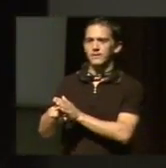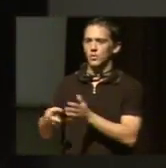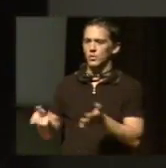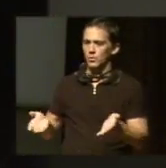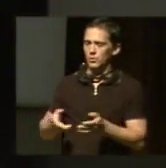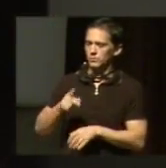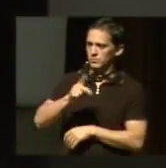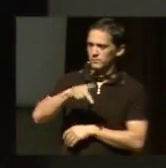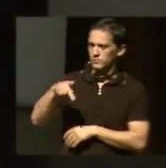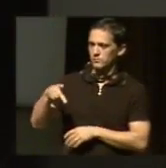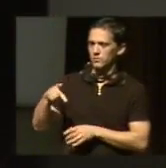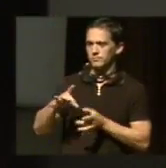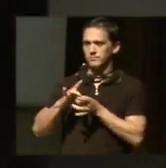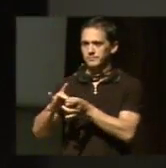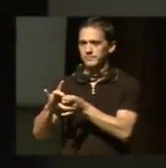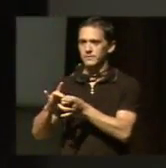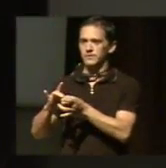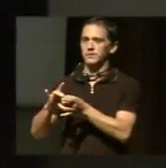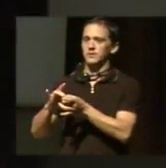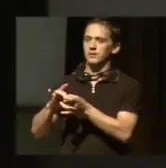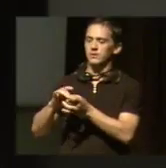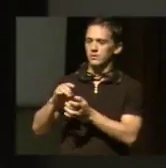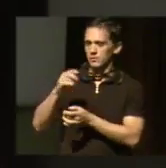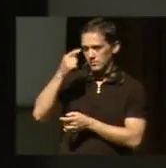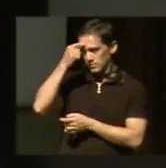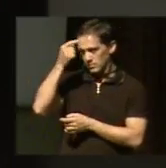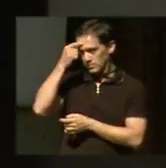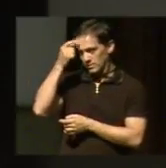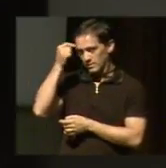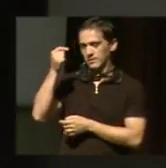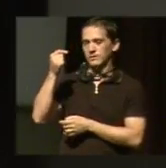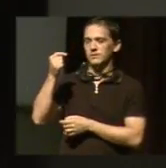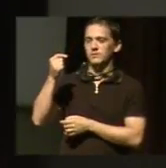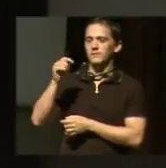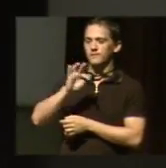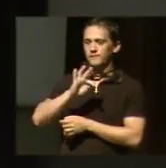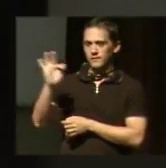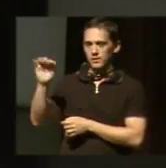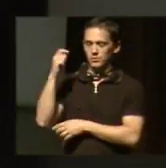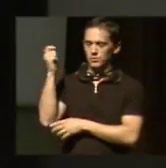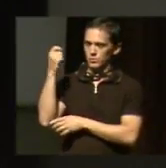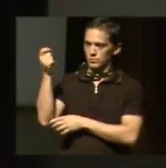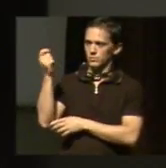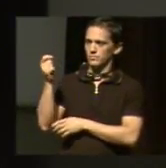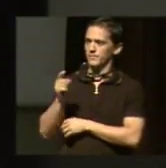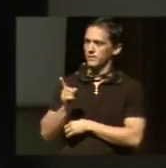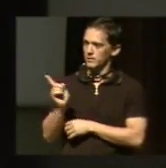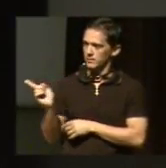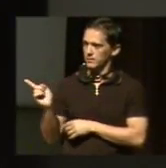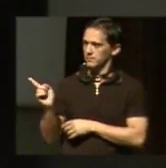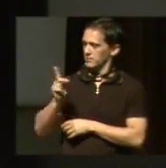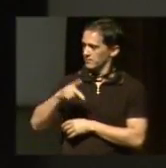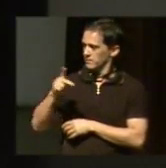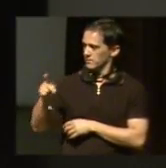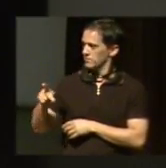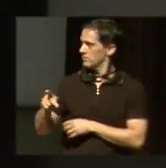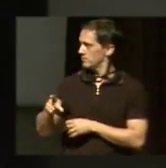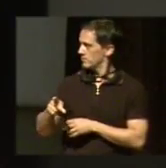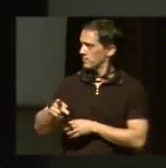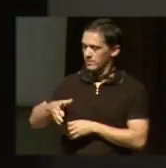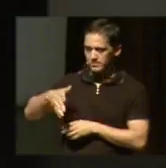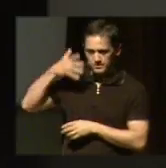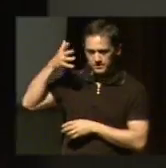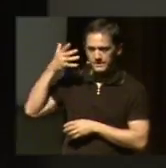associado da Universidade Federal do Rio Grande do Sul. O professor Dr. Johannes Doll vai conduzir este